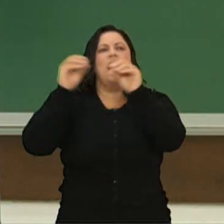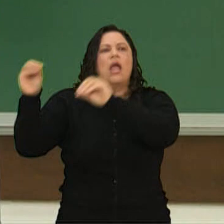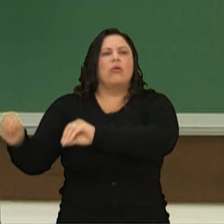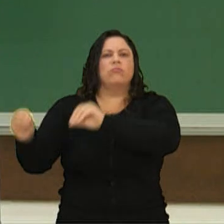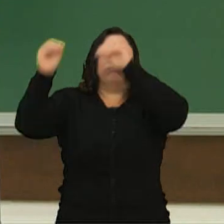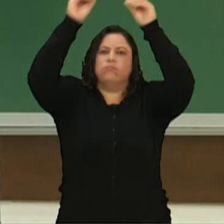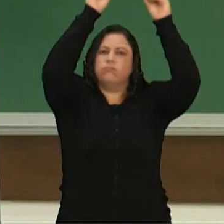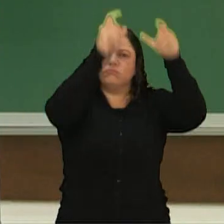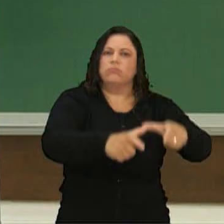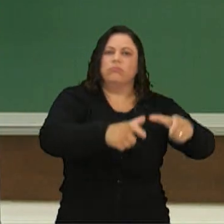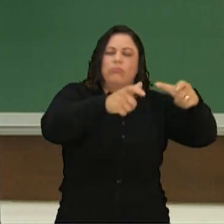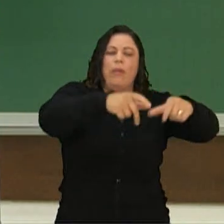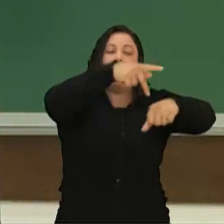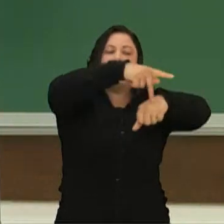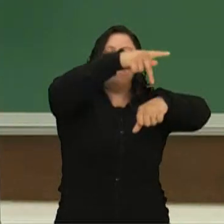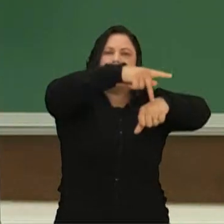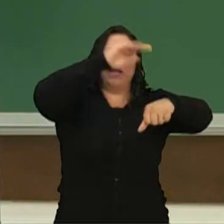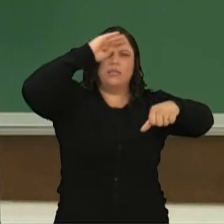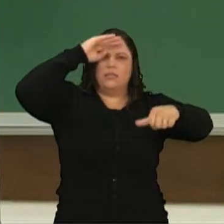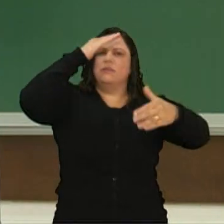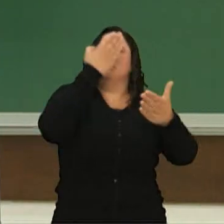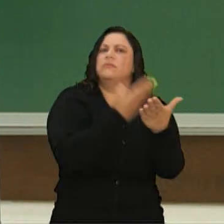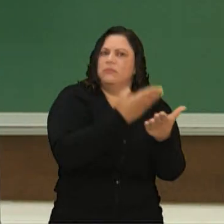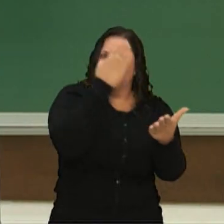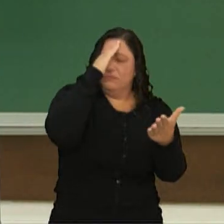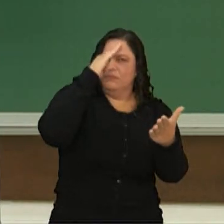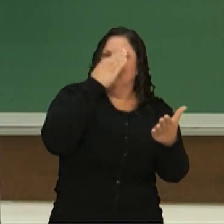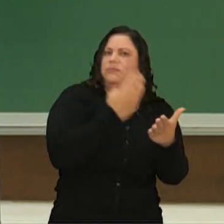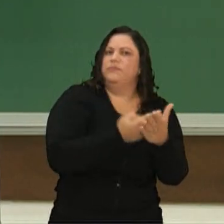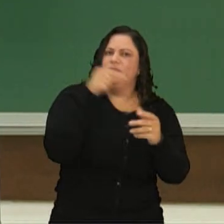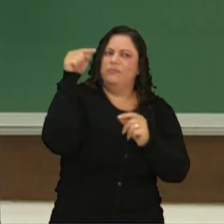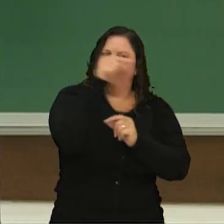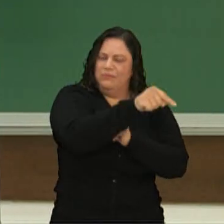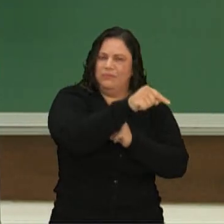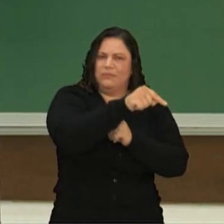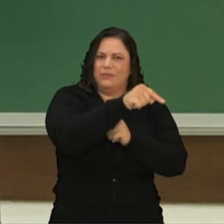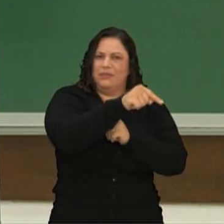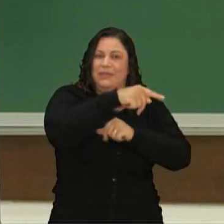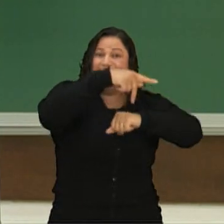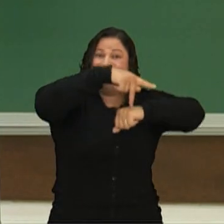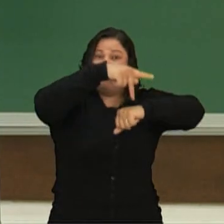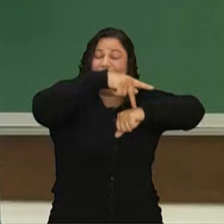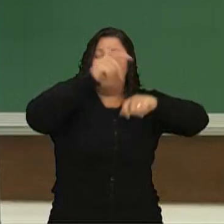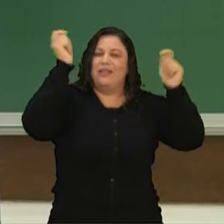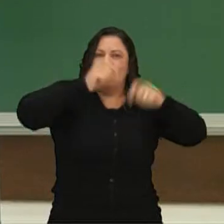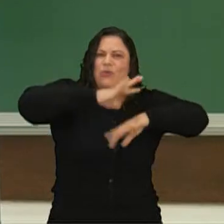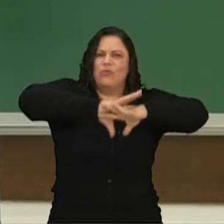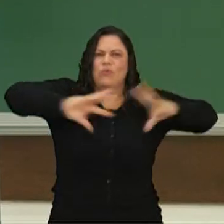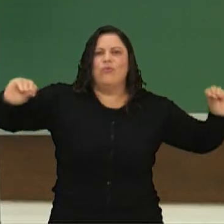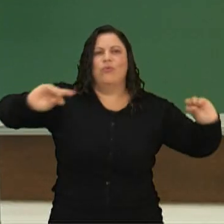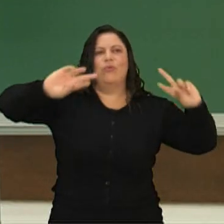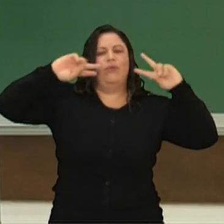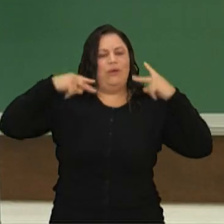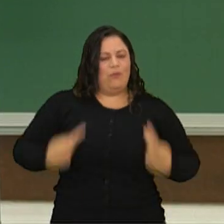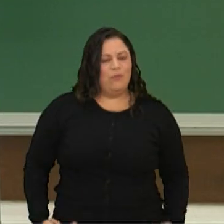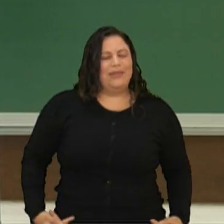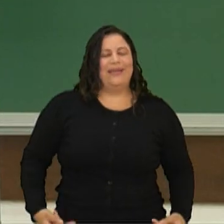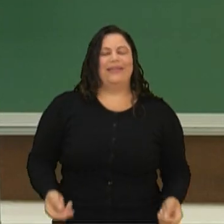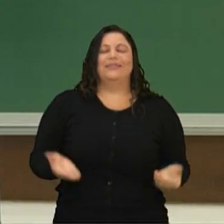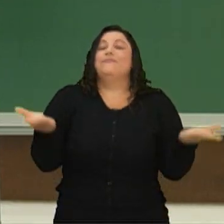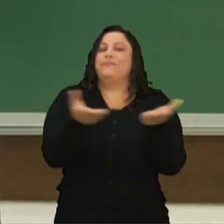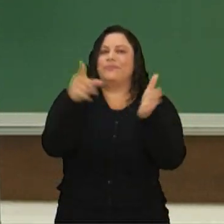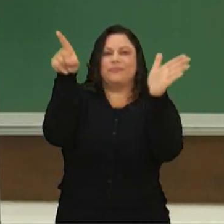que caiu e que as pessoas acreditam que essa pedra pode um dia curar a humanidade. Vamos então agora